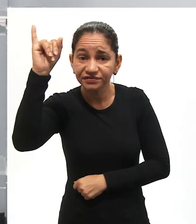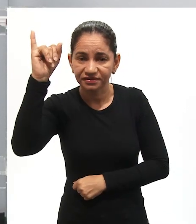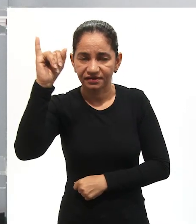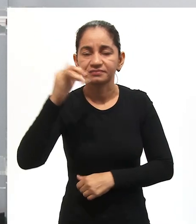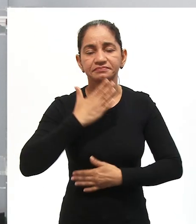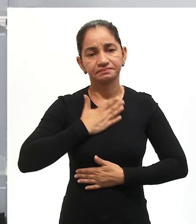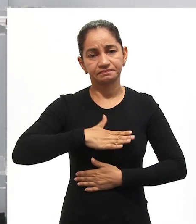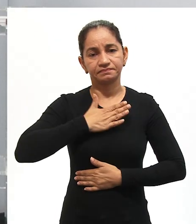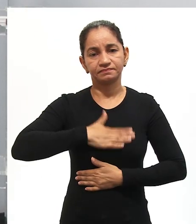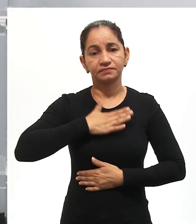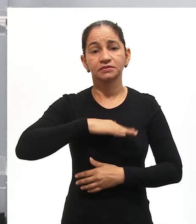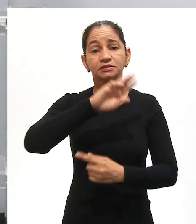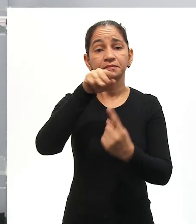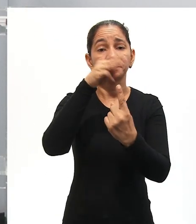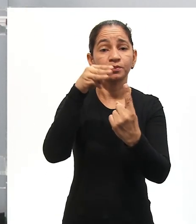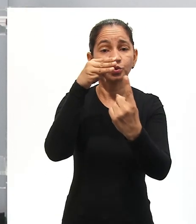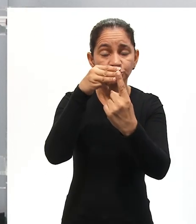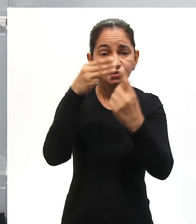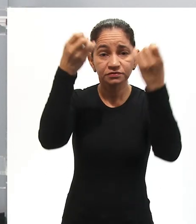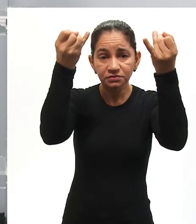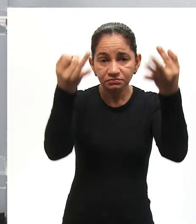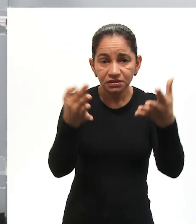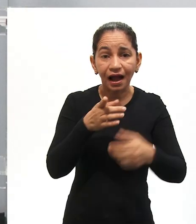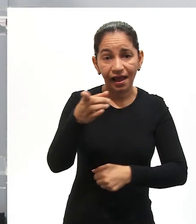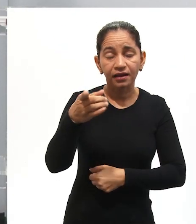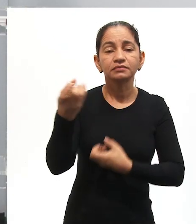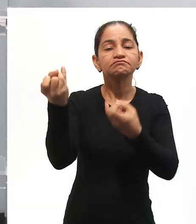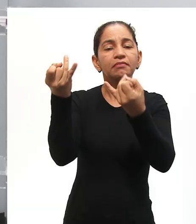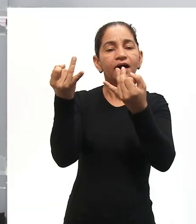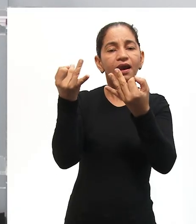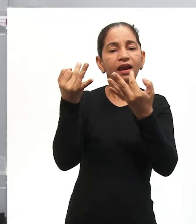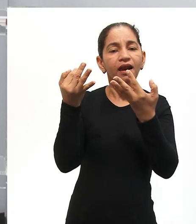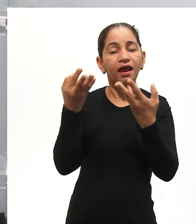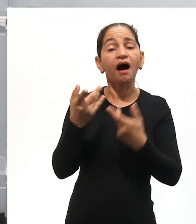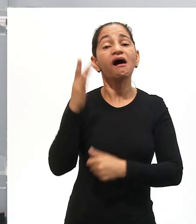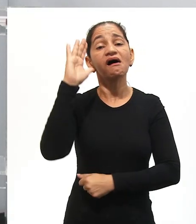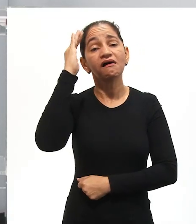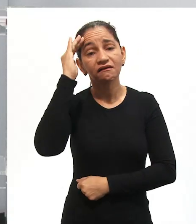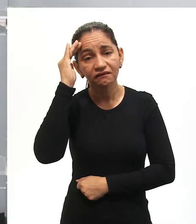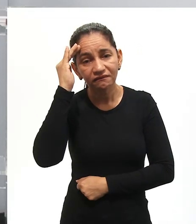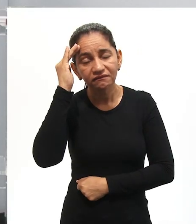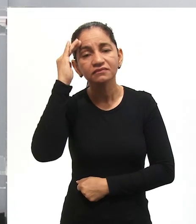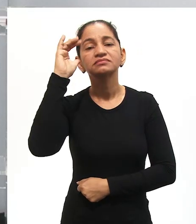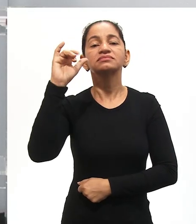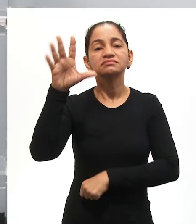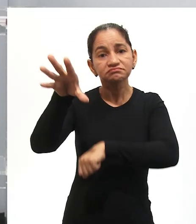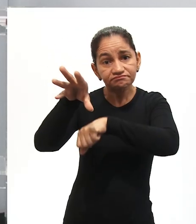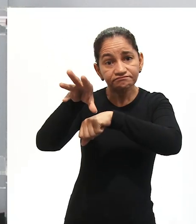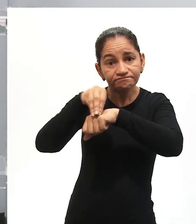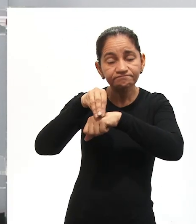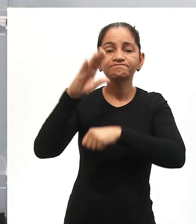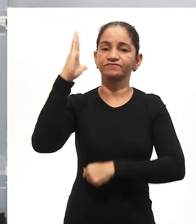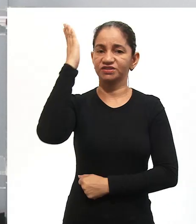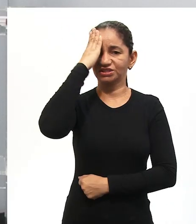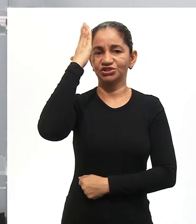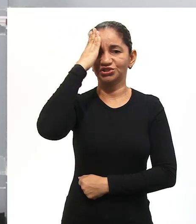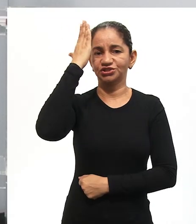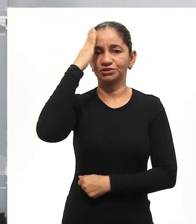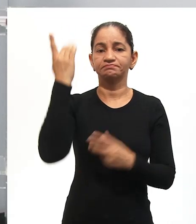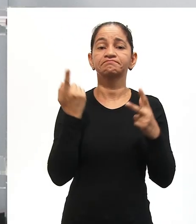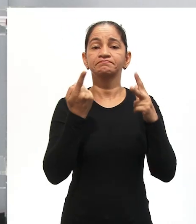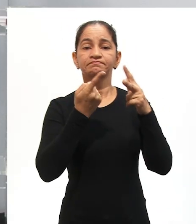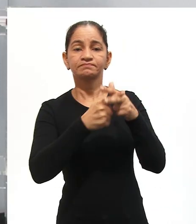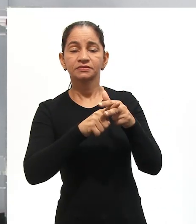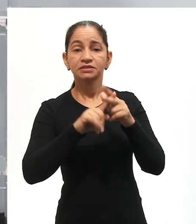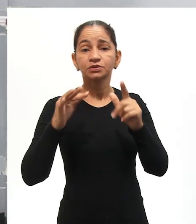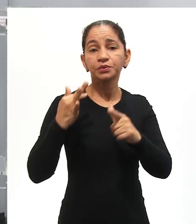E ele acaba explicando o motivo de não ser colocada aquela palavra-chave na definição dos objetivos. Aí você compreende e você vai tentar